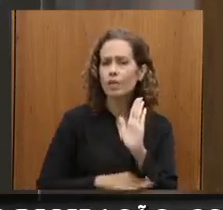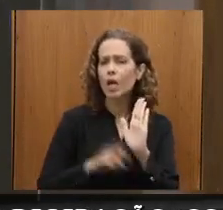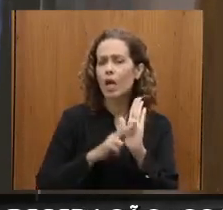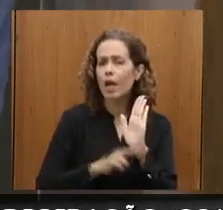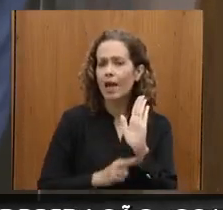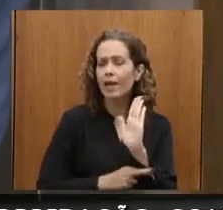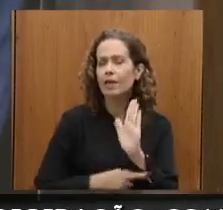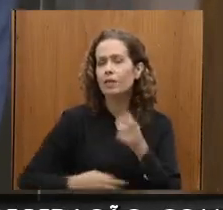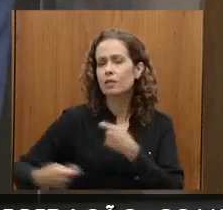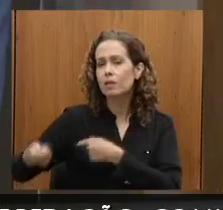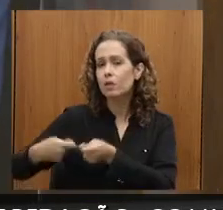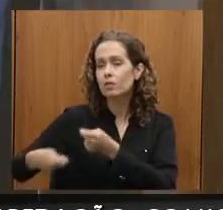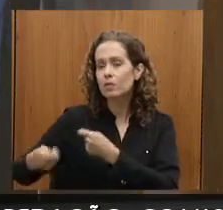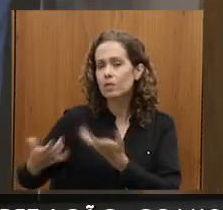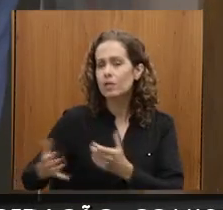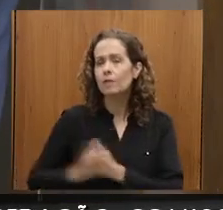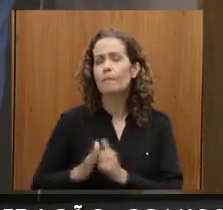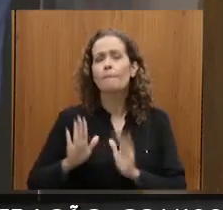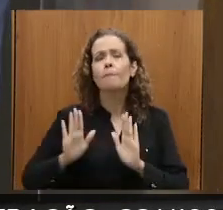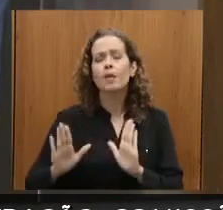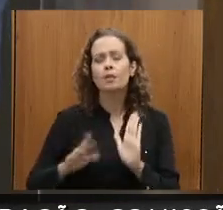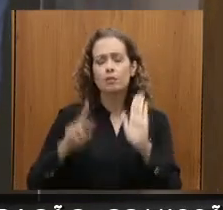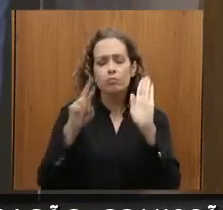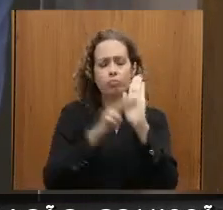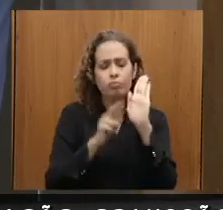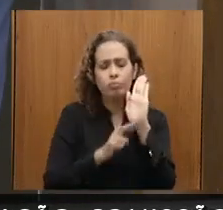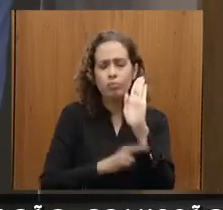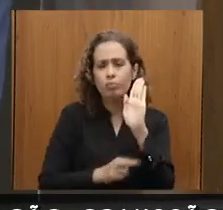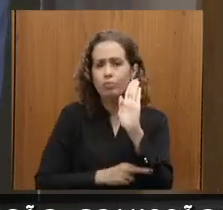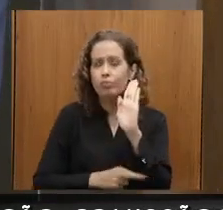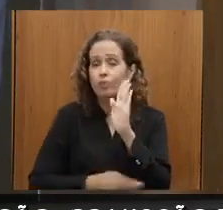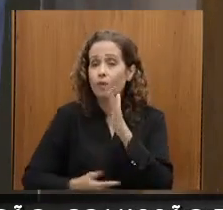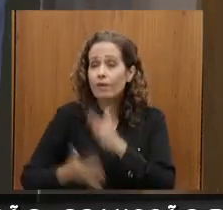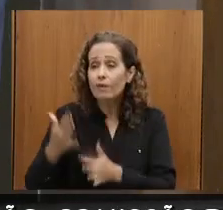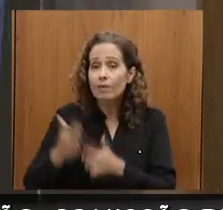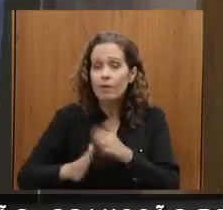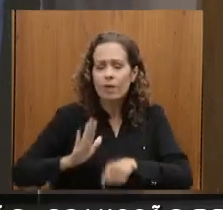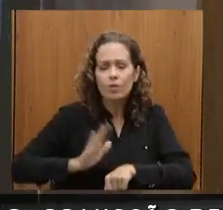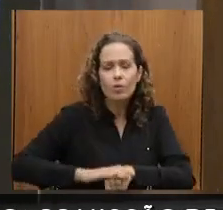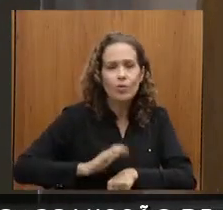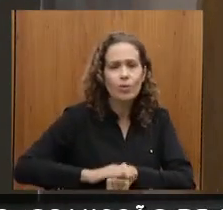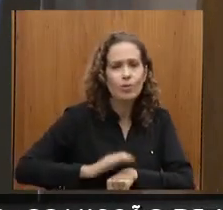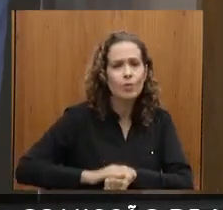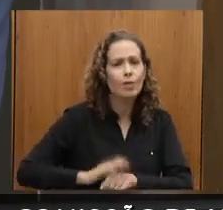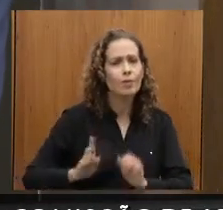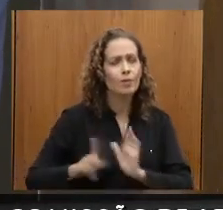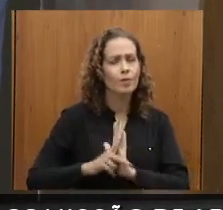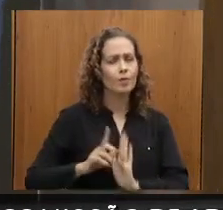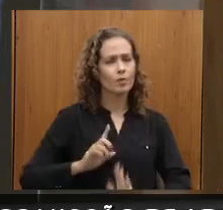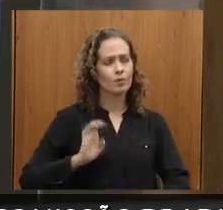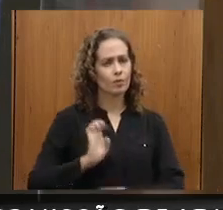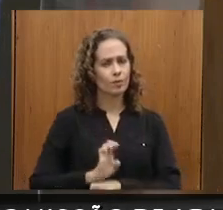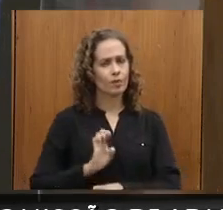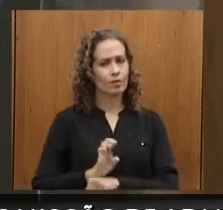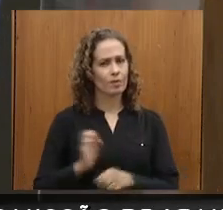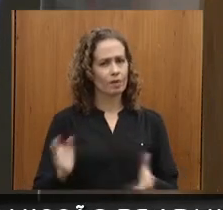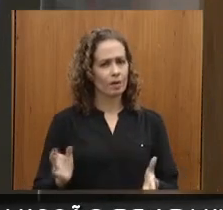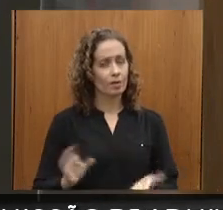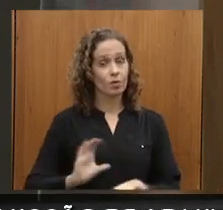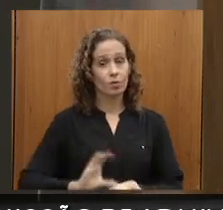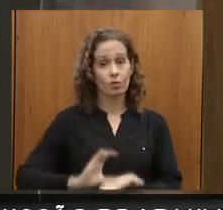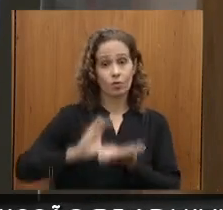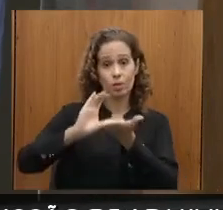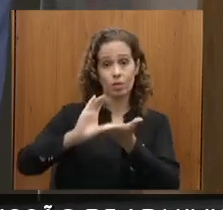Só que esses critérios ferem a autonomia do Estado. O Conselho de Supervisão,